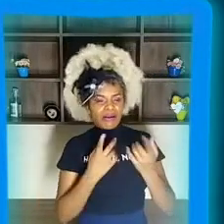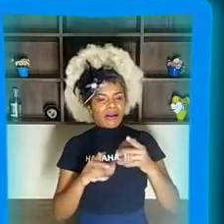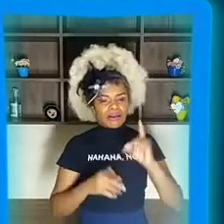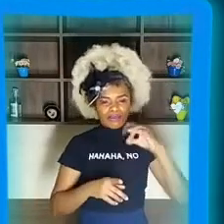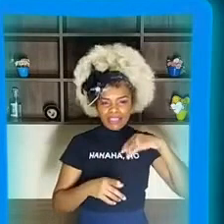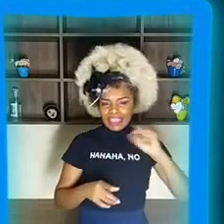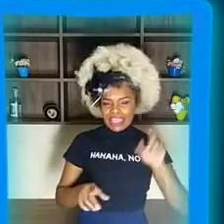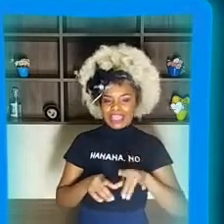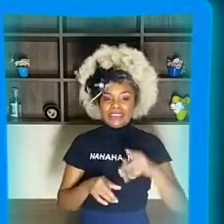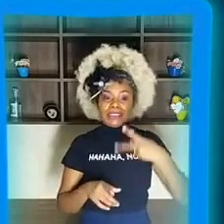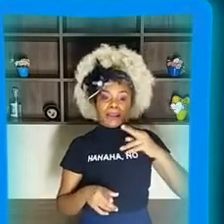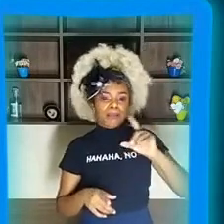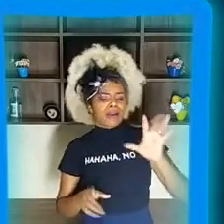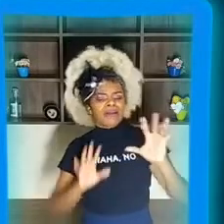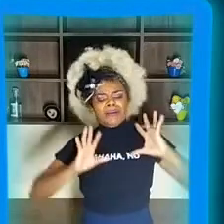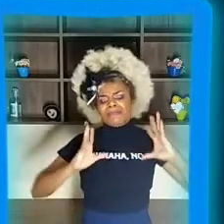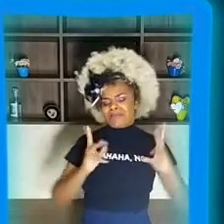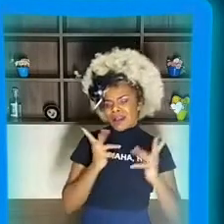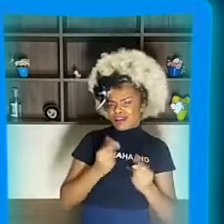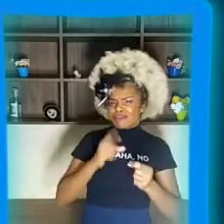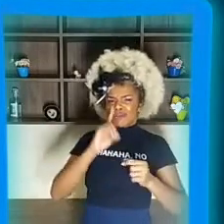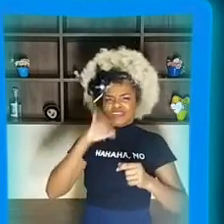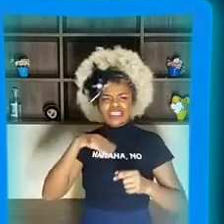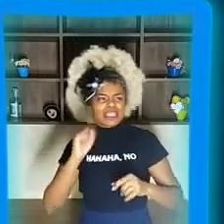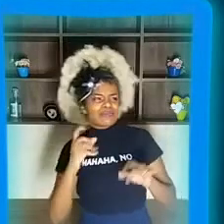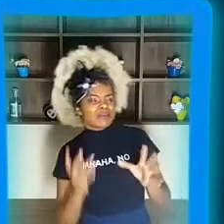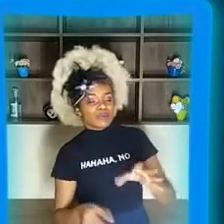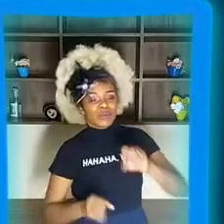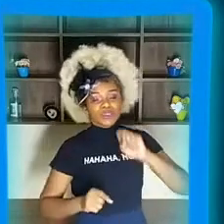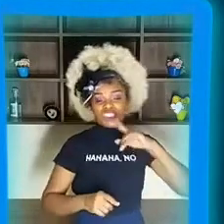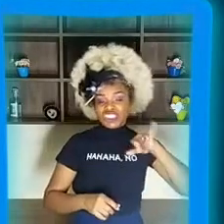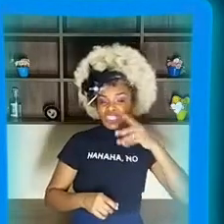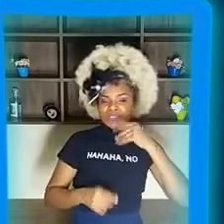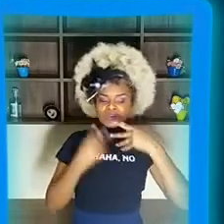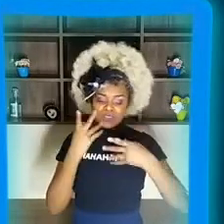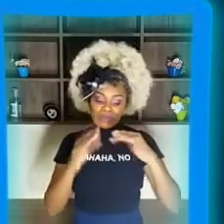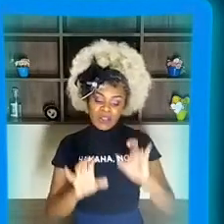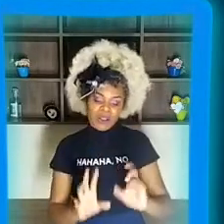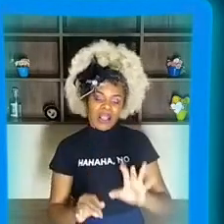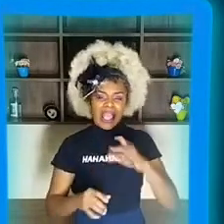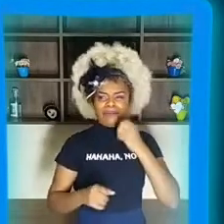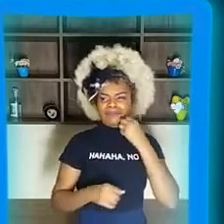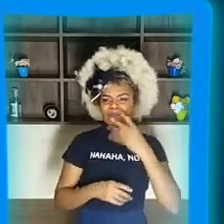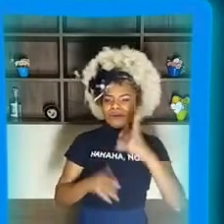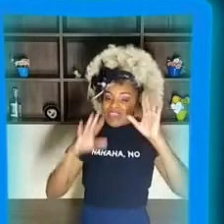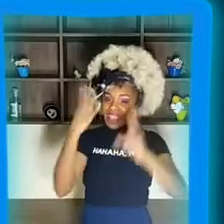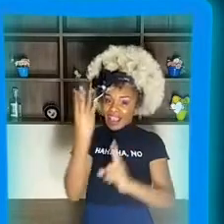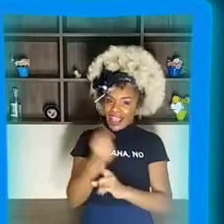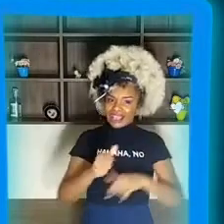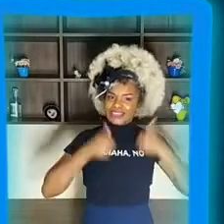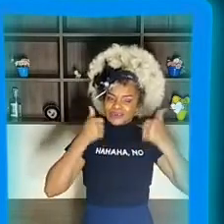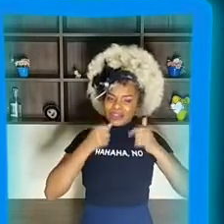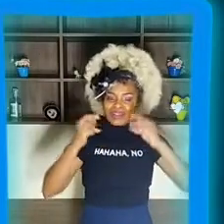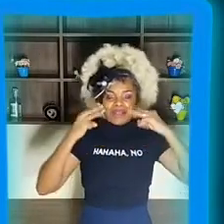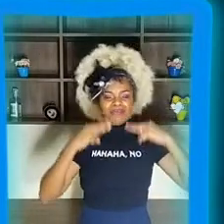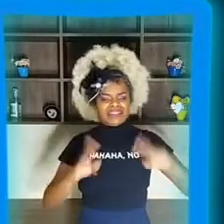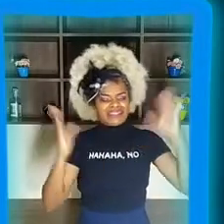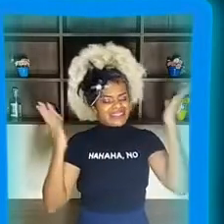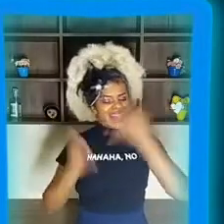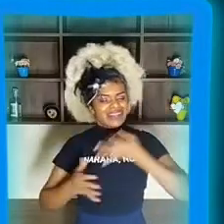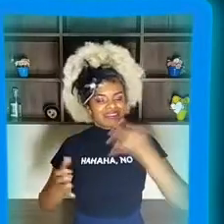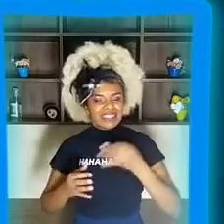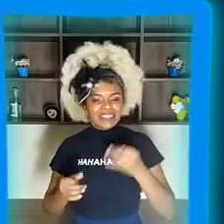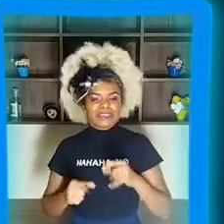A Paula falou que ele é maravilhoso. Jadson, como é bom ver antes... ver arte de qualidade com a mensagem tão linda.